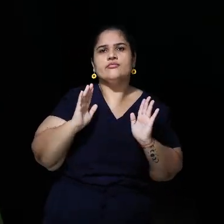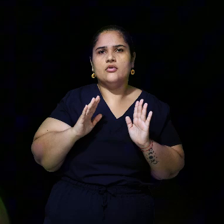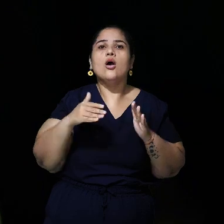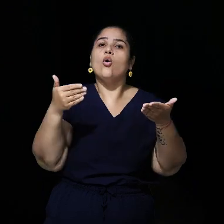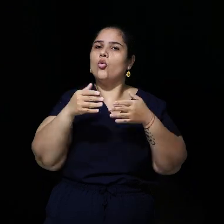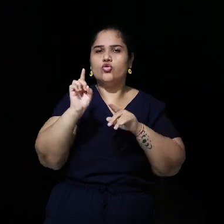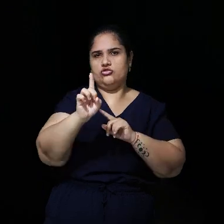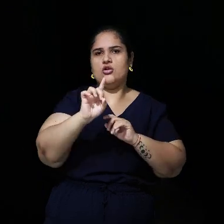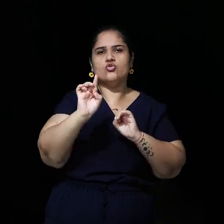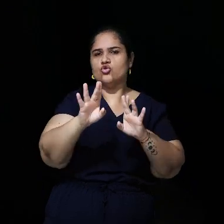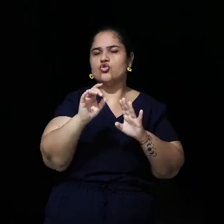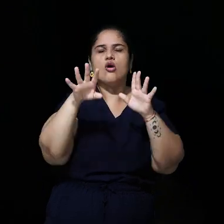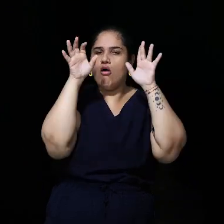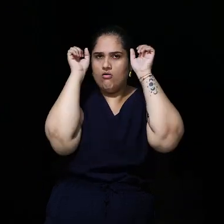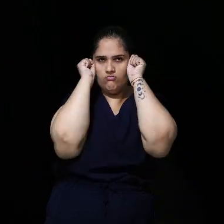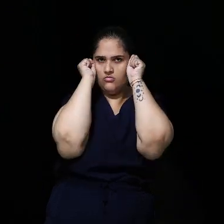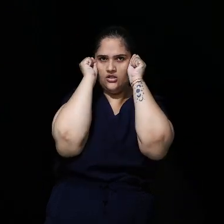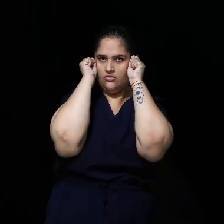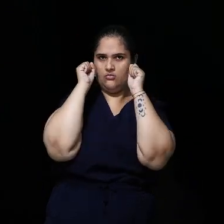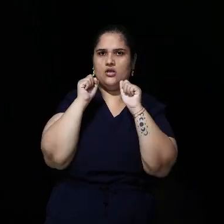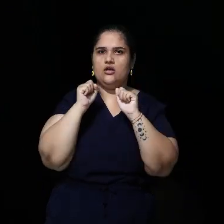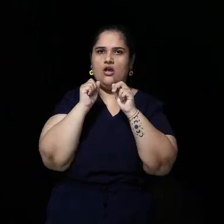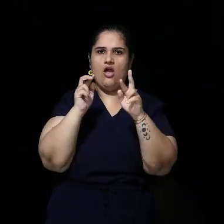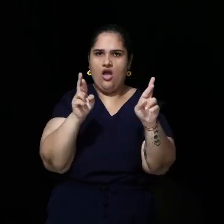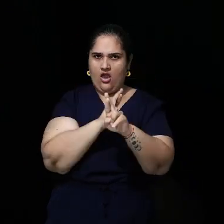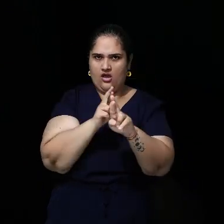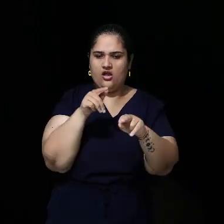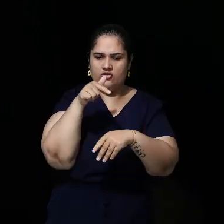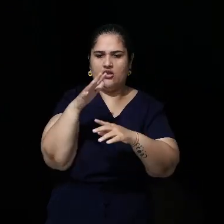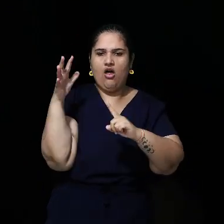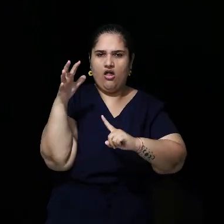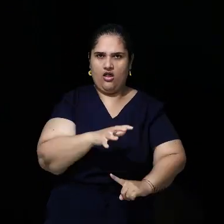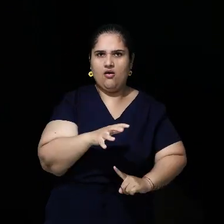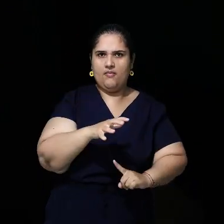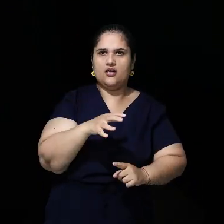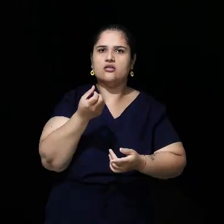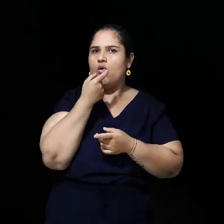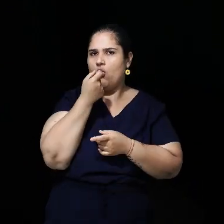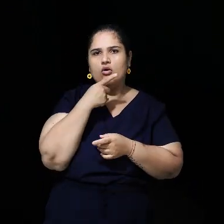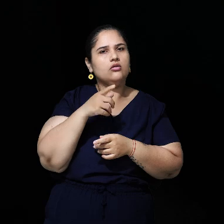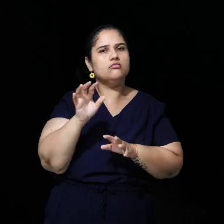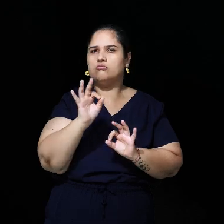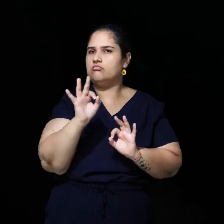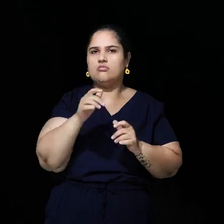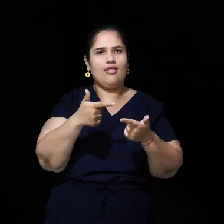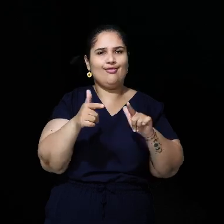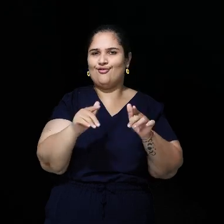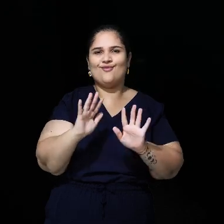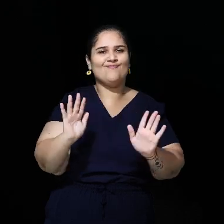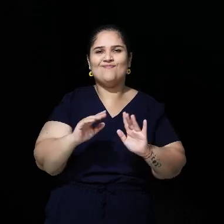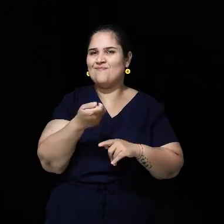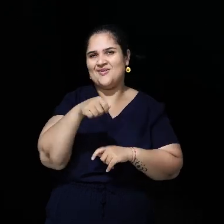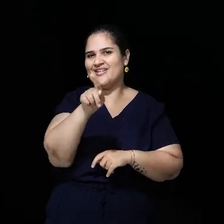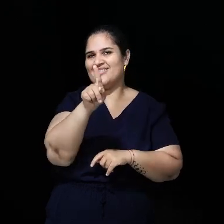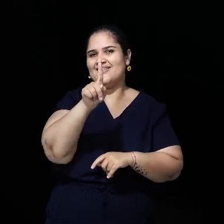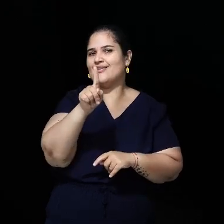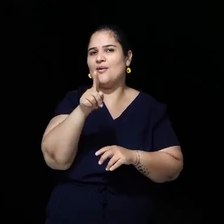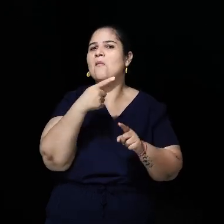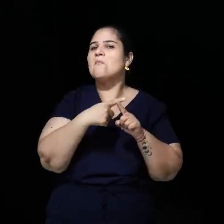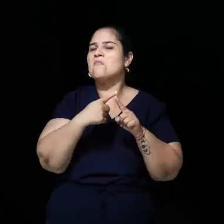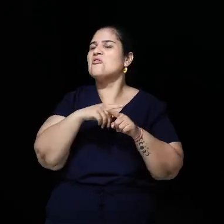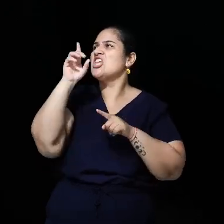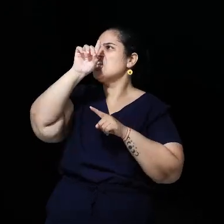remédio apenas para dormir. Em relação à depressão mesmo em si, porque eu sofria, eu não tomo mais. Né? Porque graças a